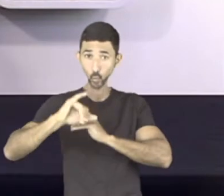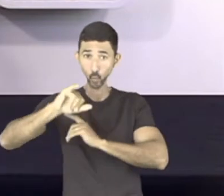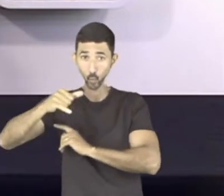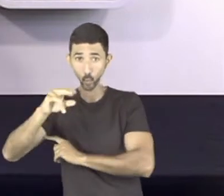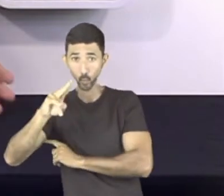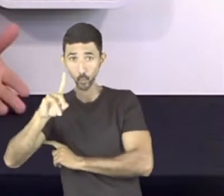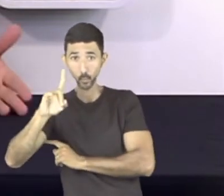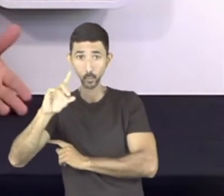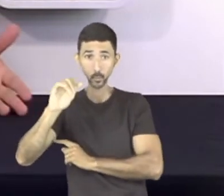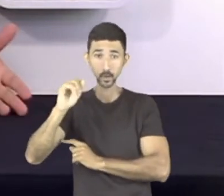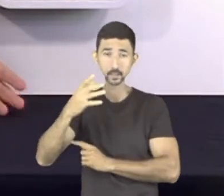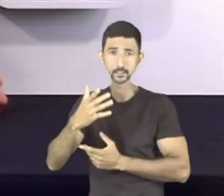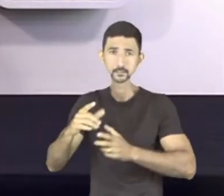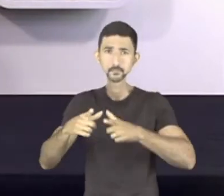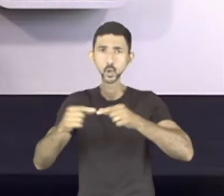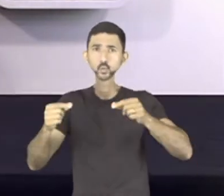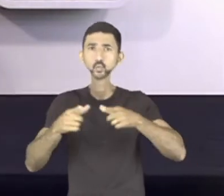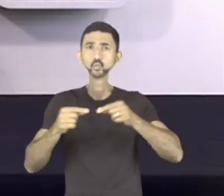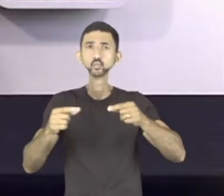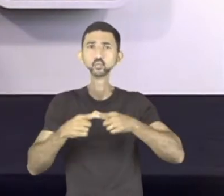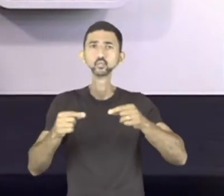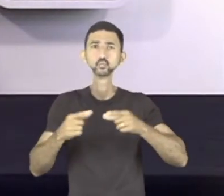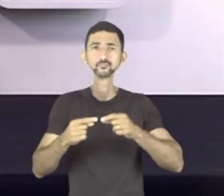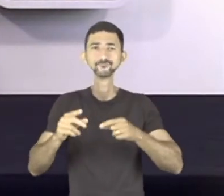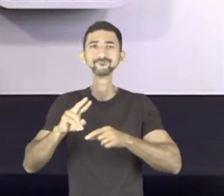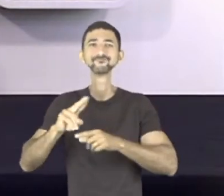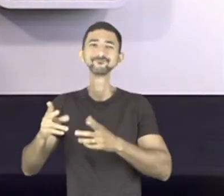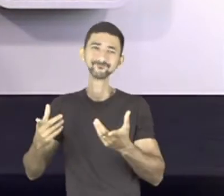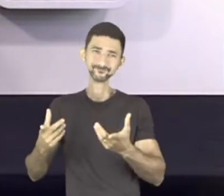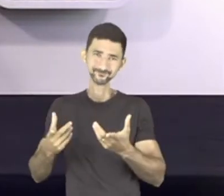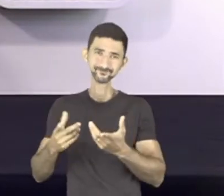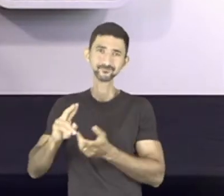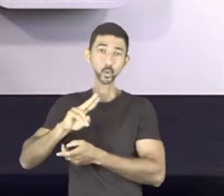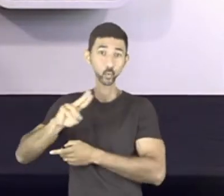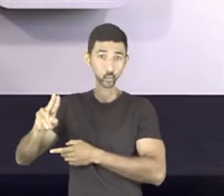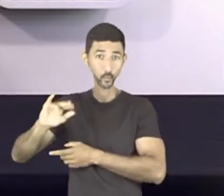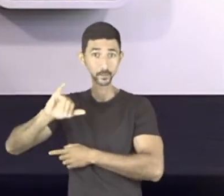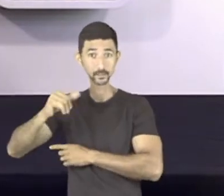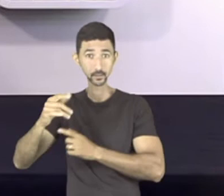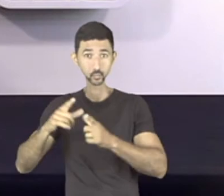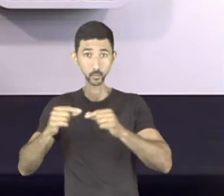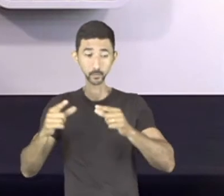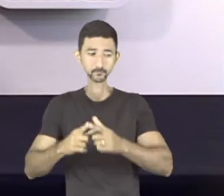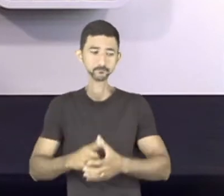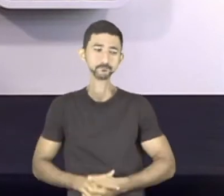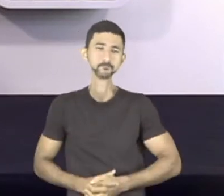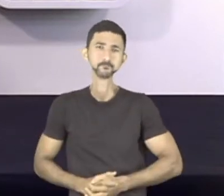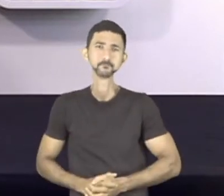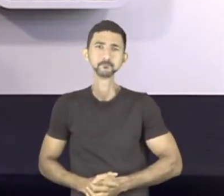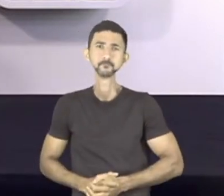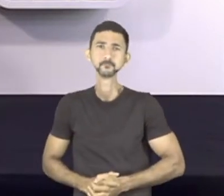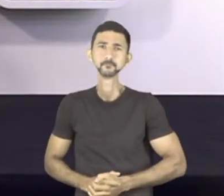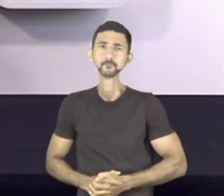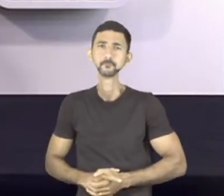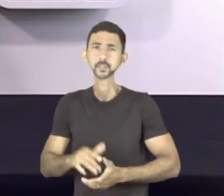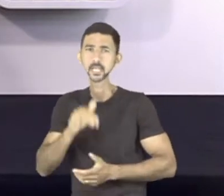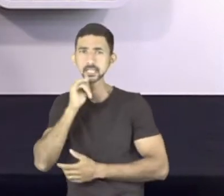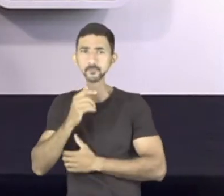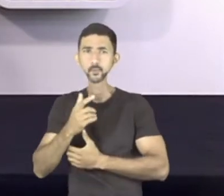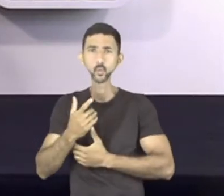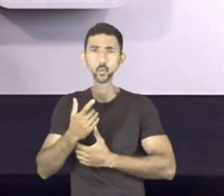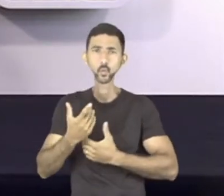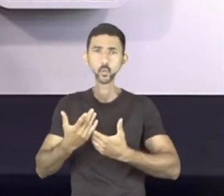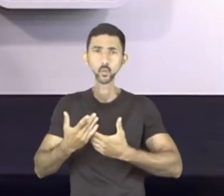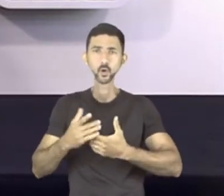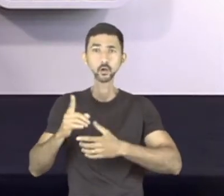são lutas de origem japonesas, então os nomes são japoneses. O taekwondo, por ser de origem